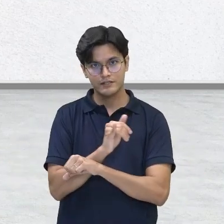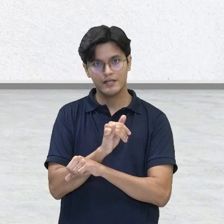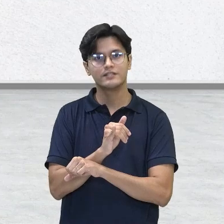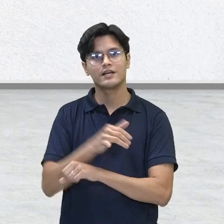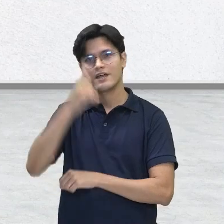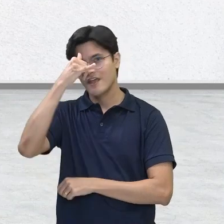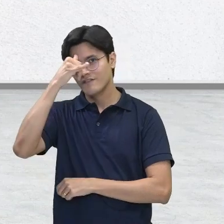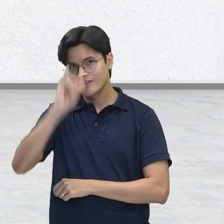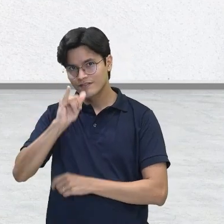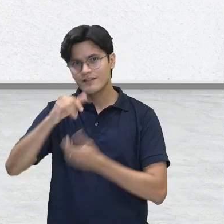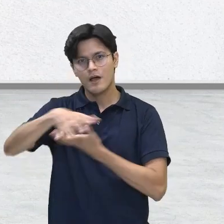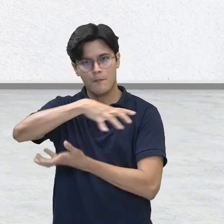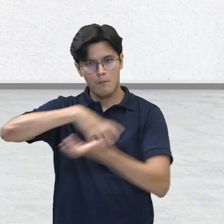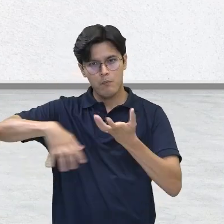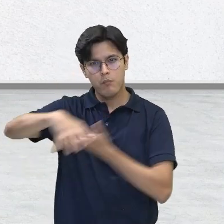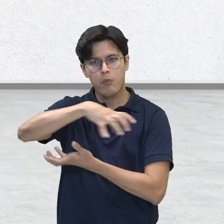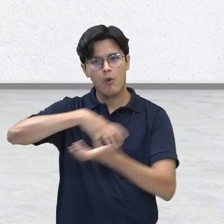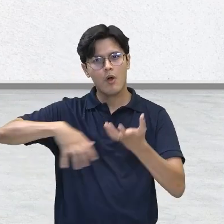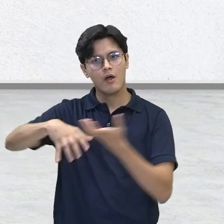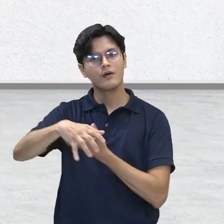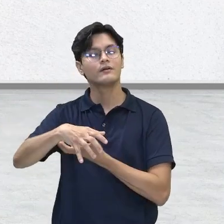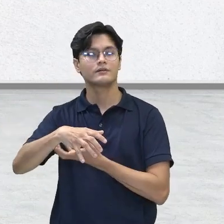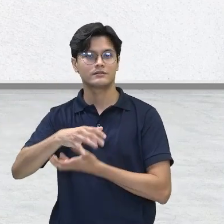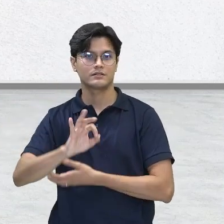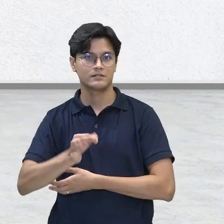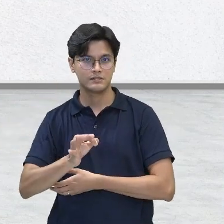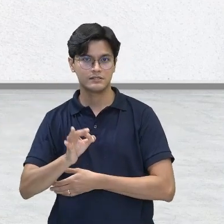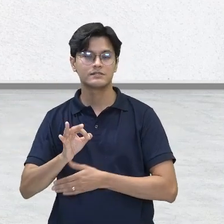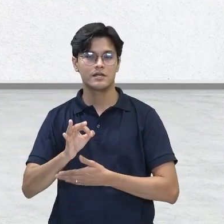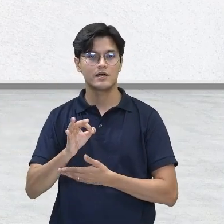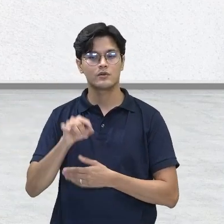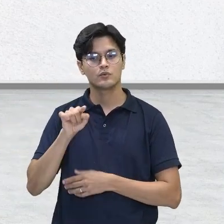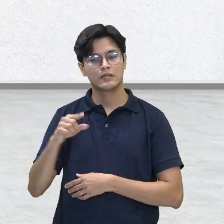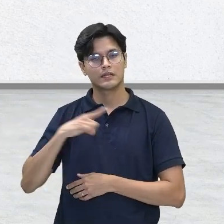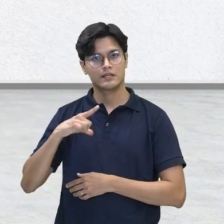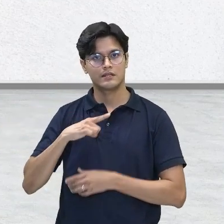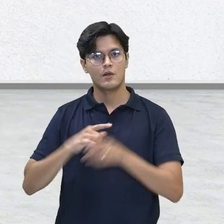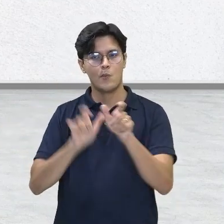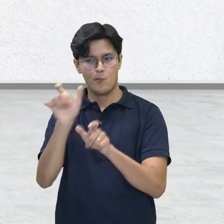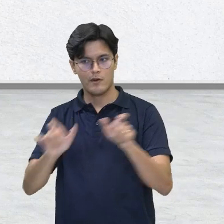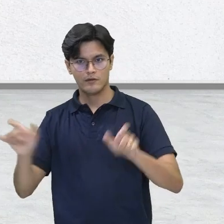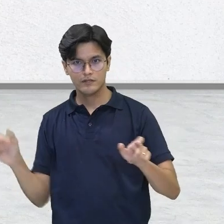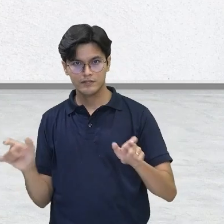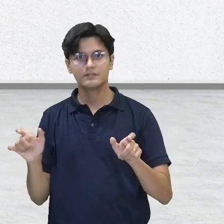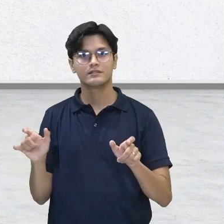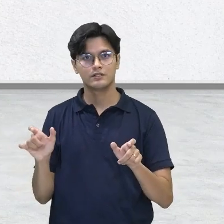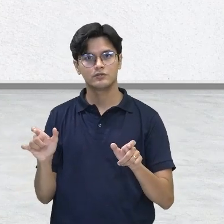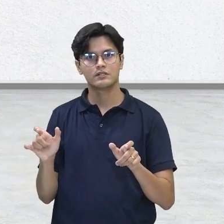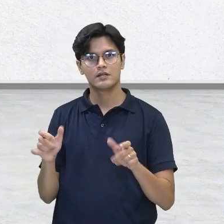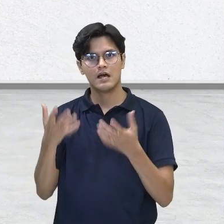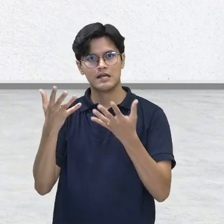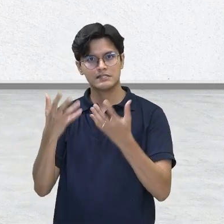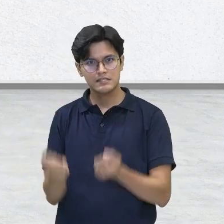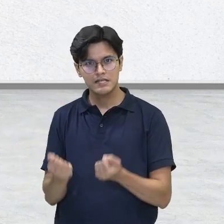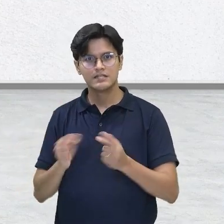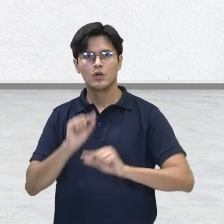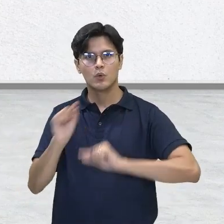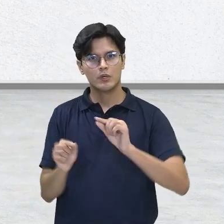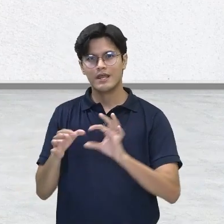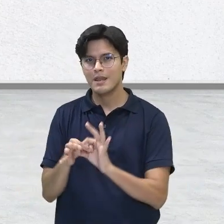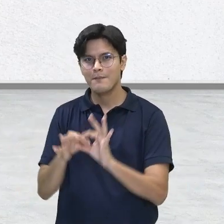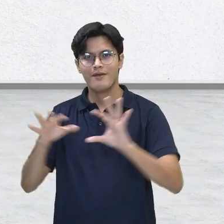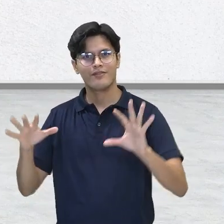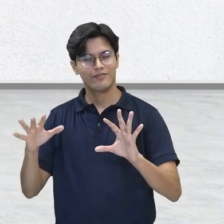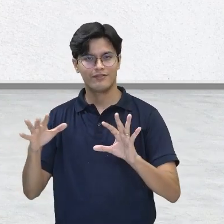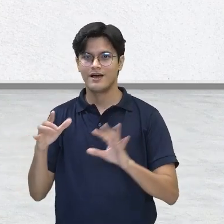os indivíduos renunciam à sua liberdade absoluta em troca de uma segurança, transferindo